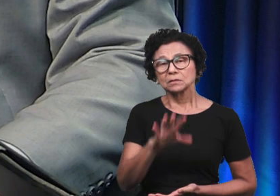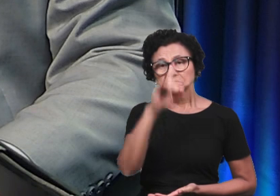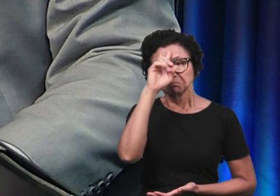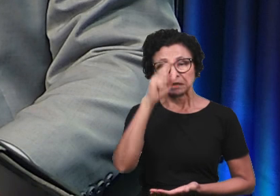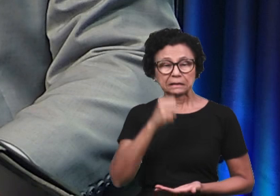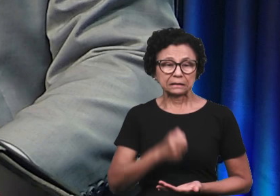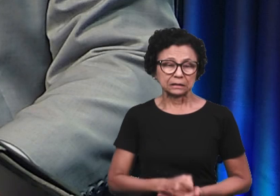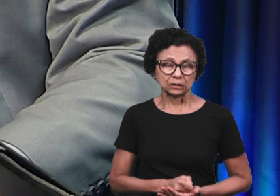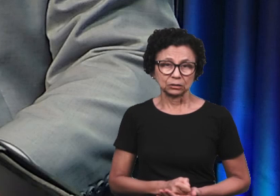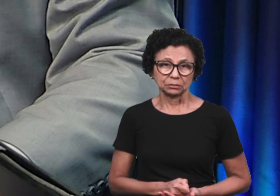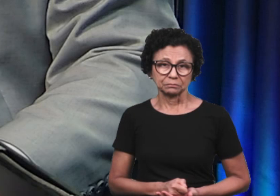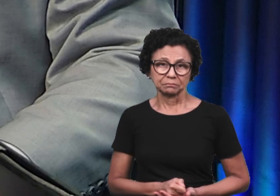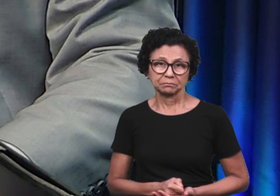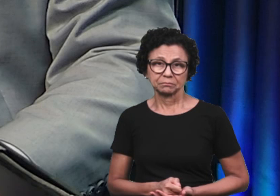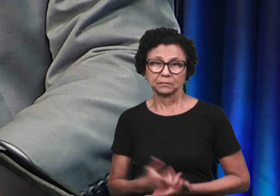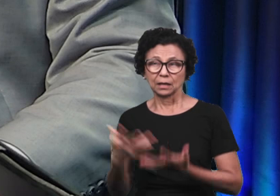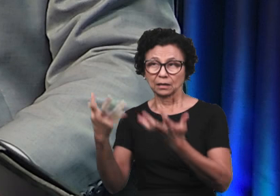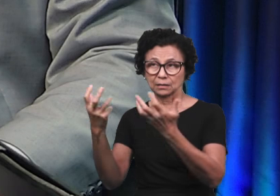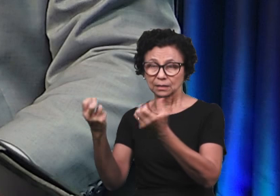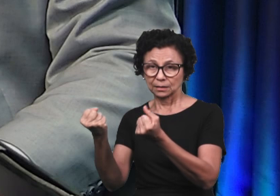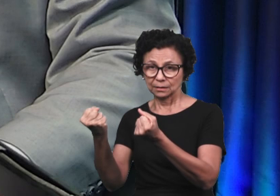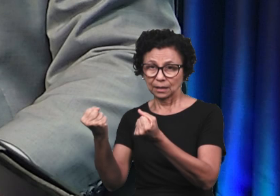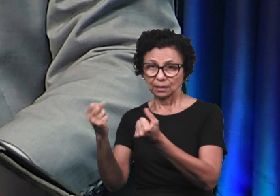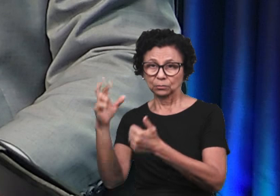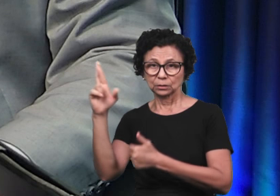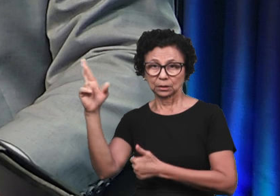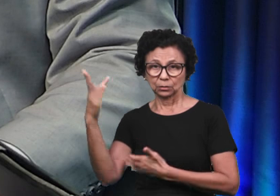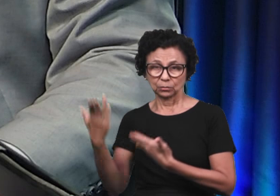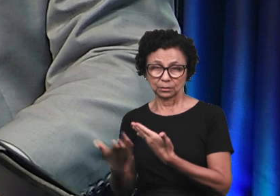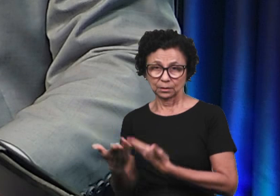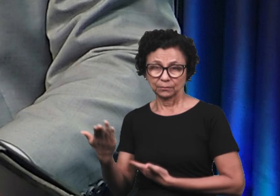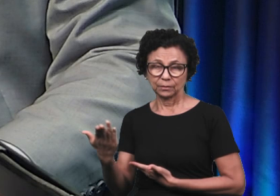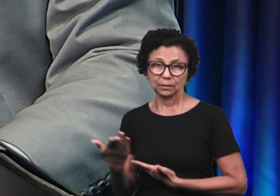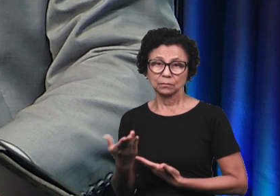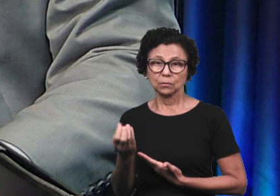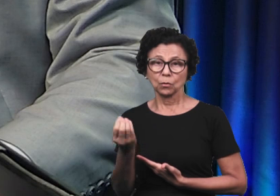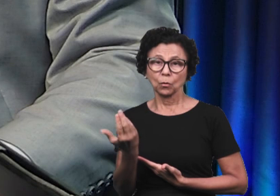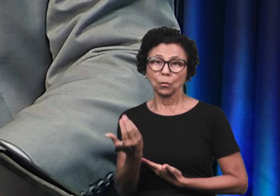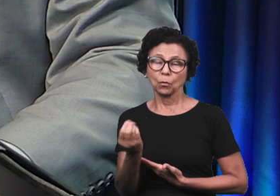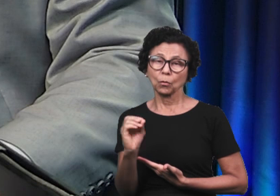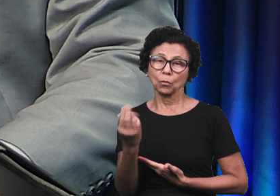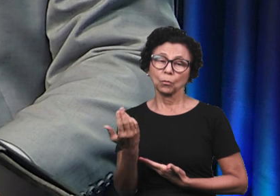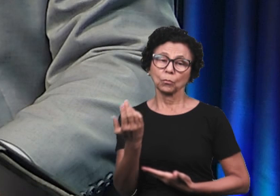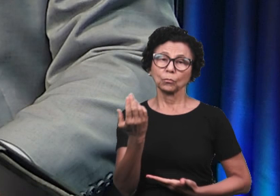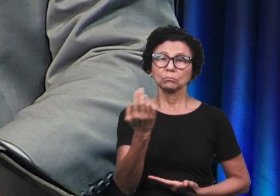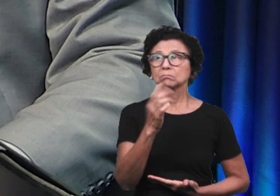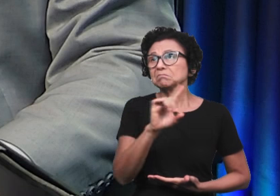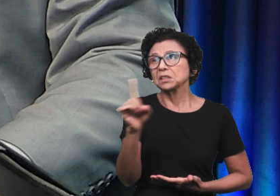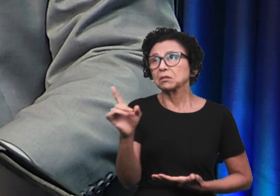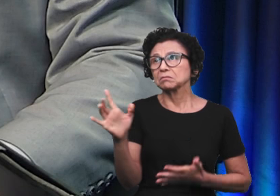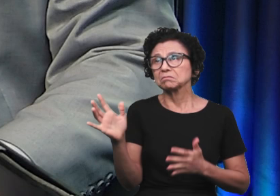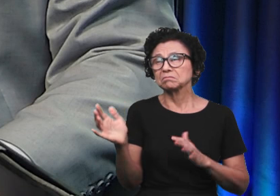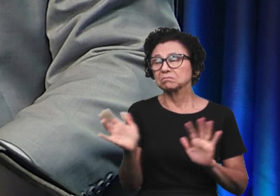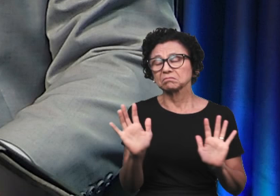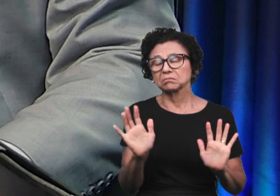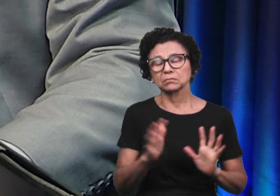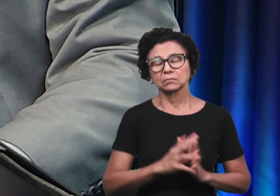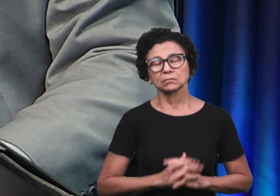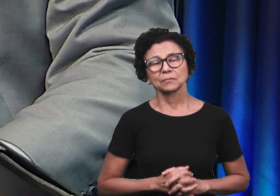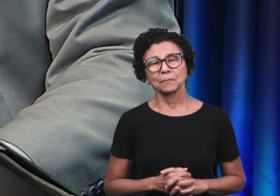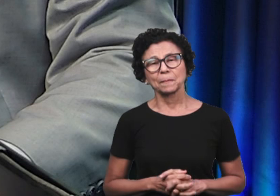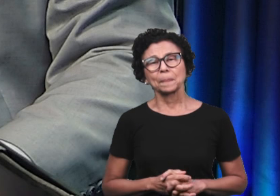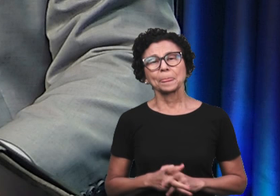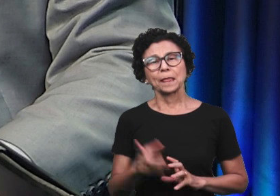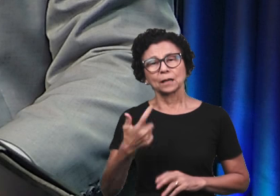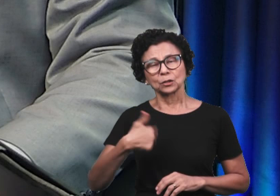ou não. E nós, como Igreja do Senhor, escolhemos servir ao Senhor. E temos aprendido aqui com a experiência